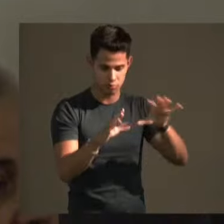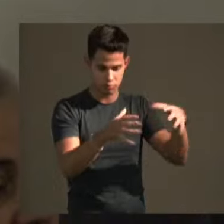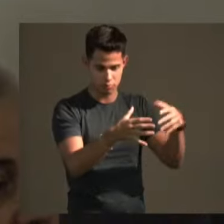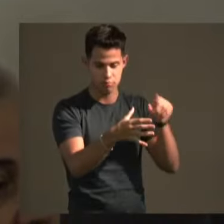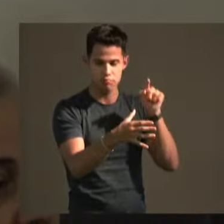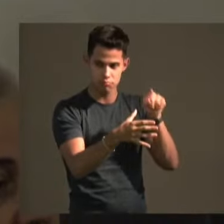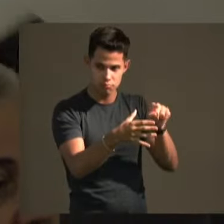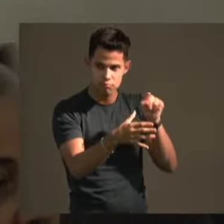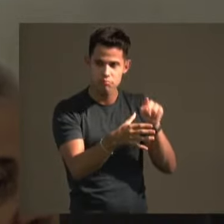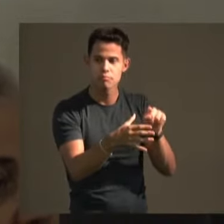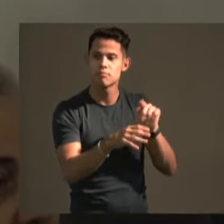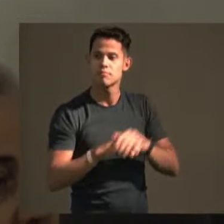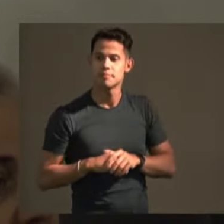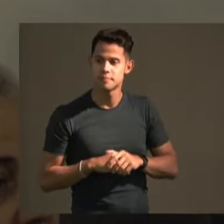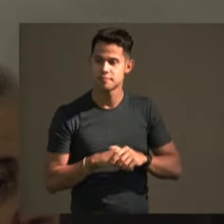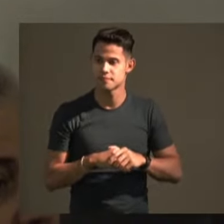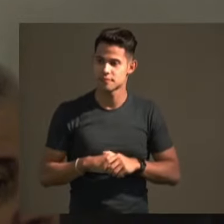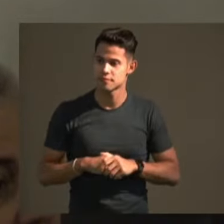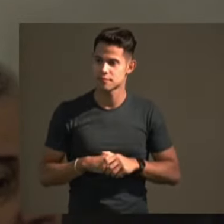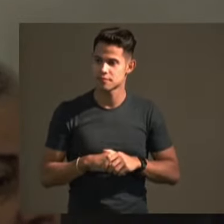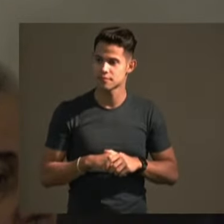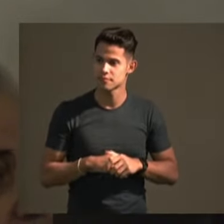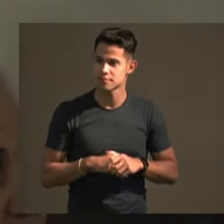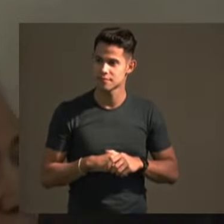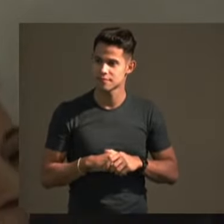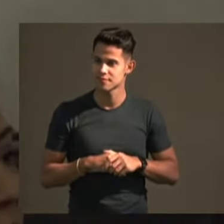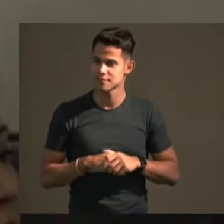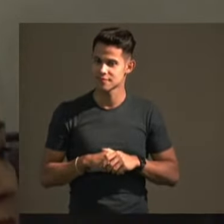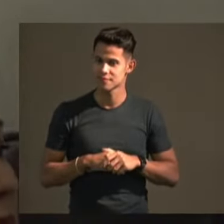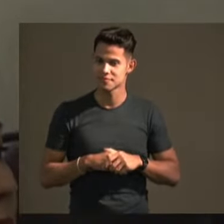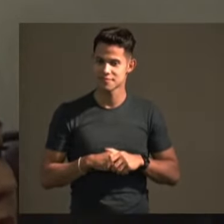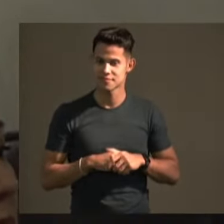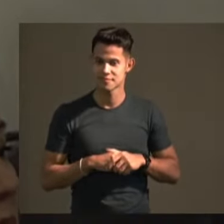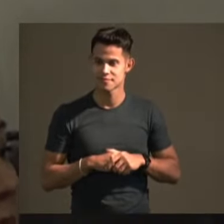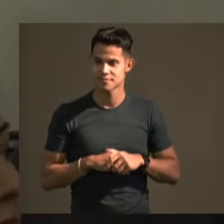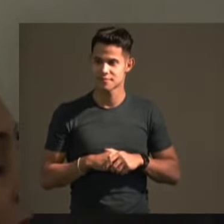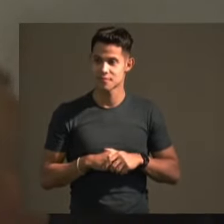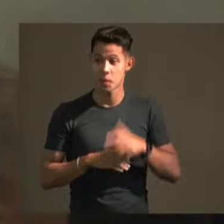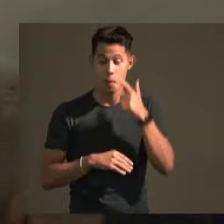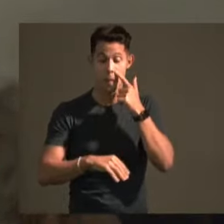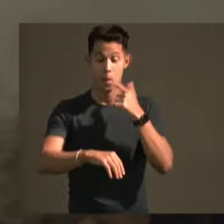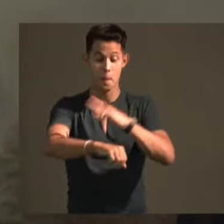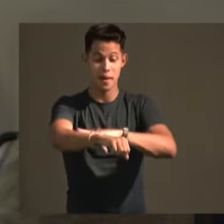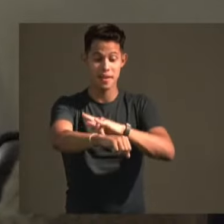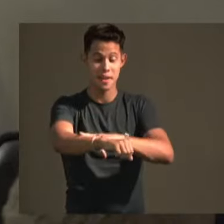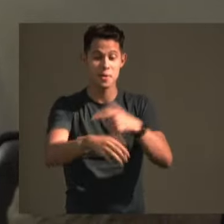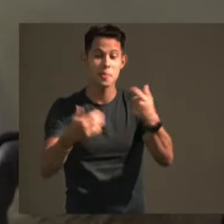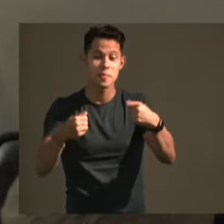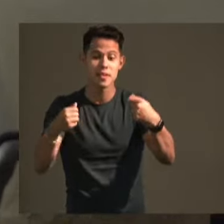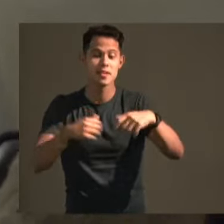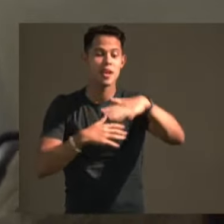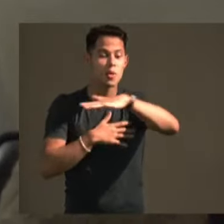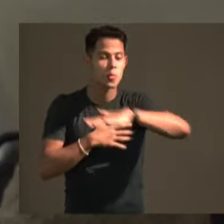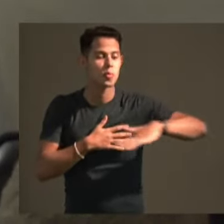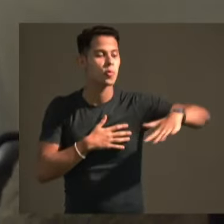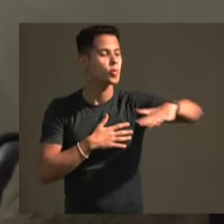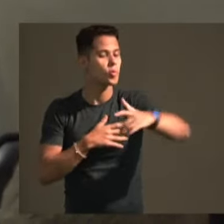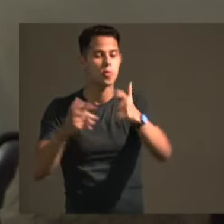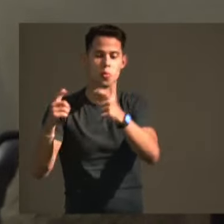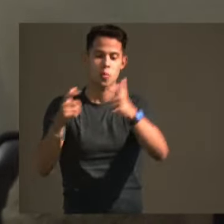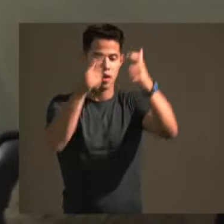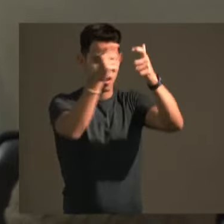com licitação e tudo, vai para uns R$ 3.000, R$ 4.000 um banheiro desse. Esse banheiro deveria ser feito em todas as rodoviárias do